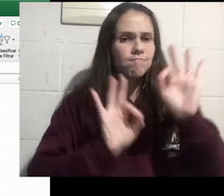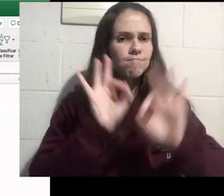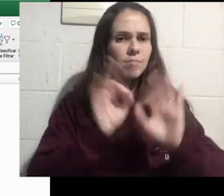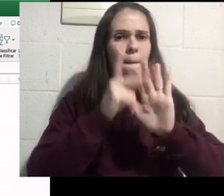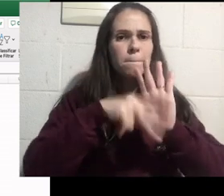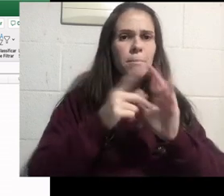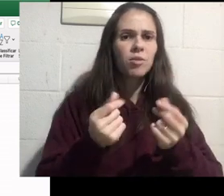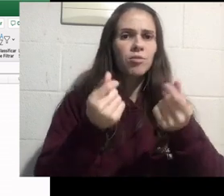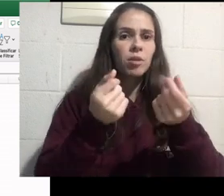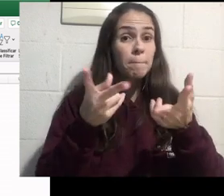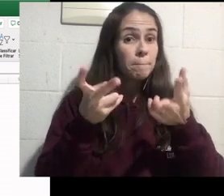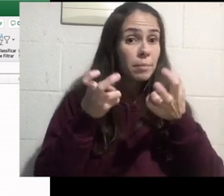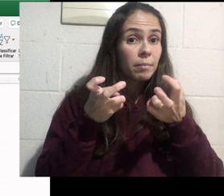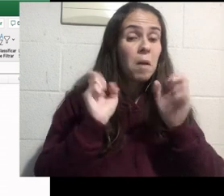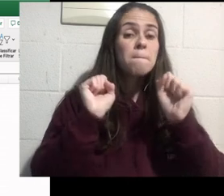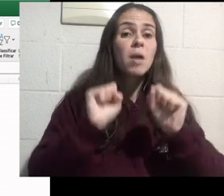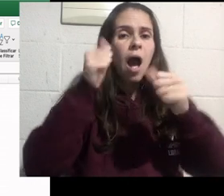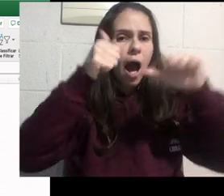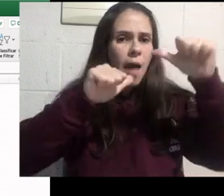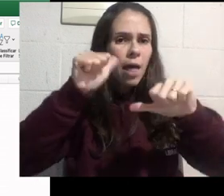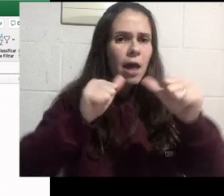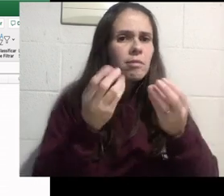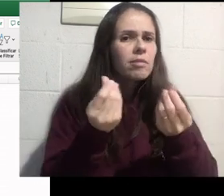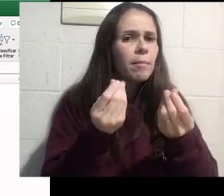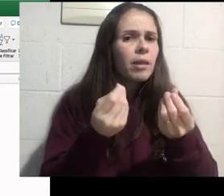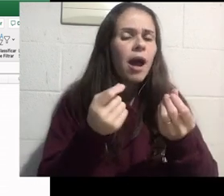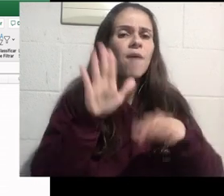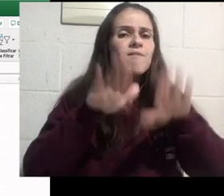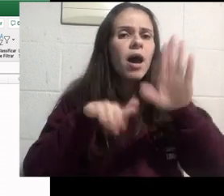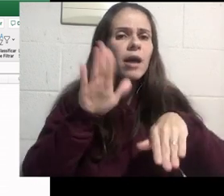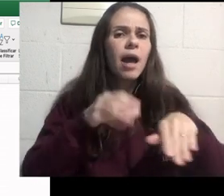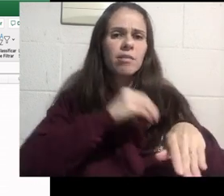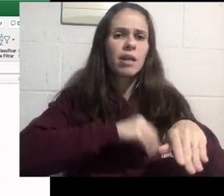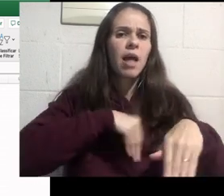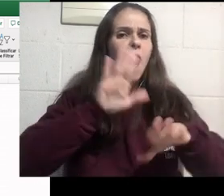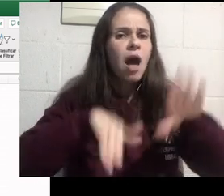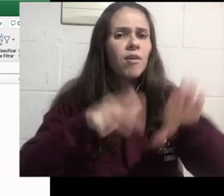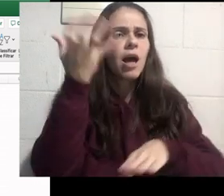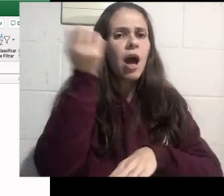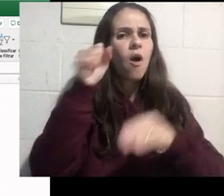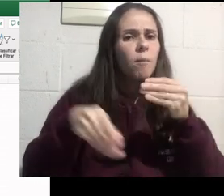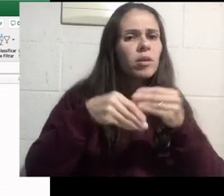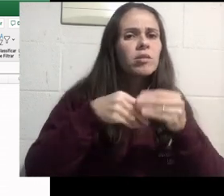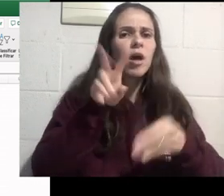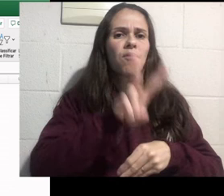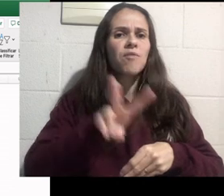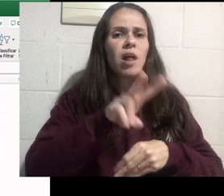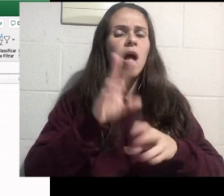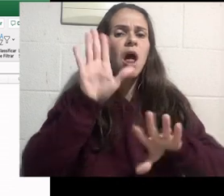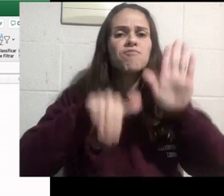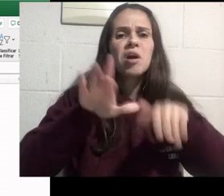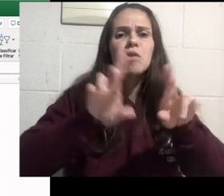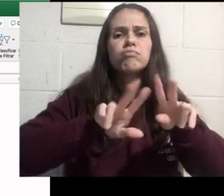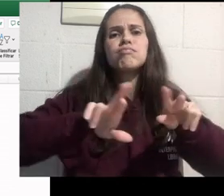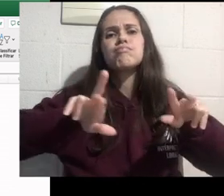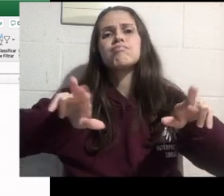plano financeiro. E veja que a gente pode fazer análise de sensibilidade, variar comissão, variar salário, variar preço, variar um conjunto